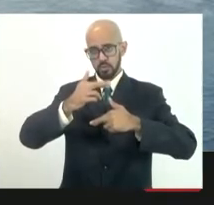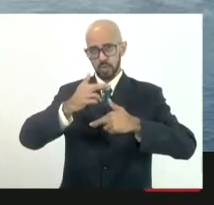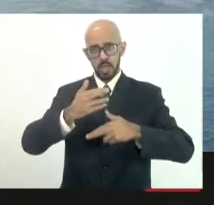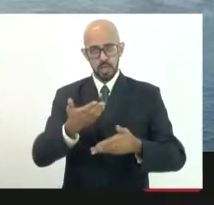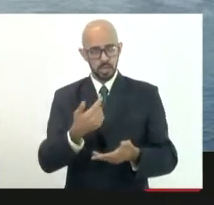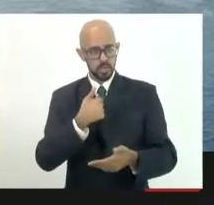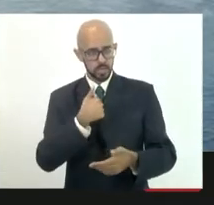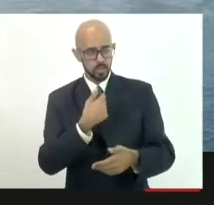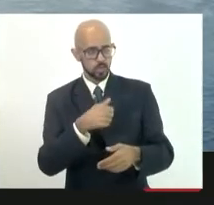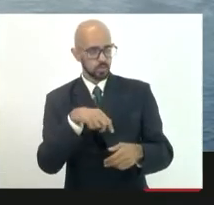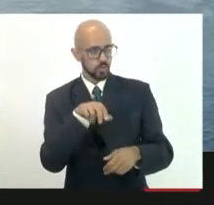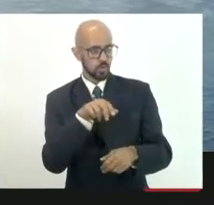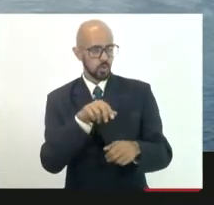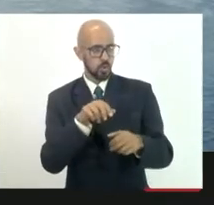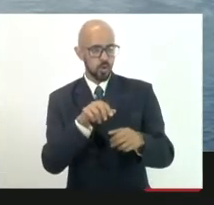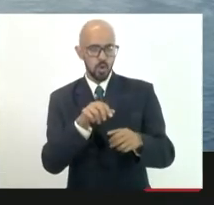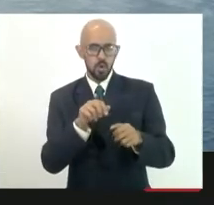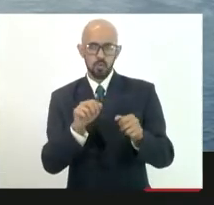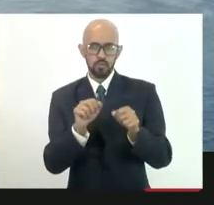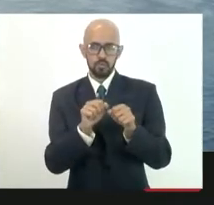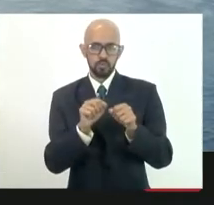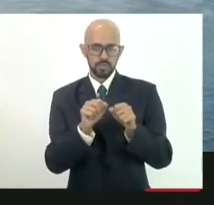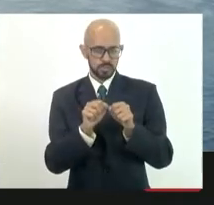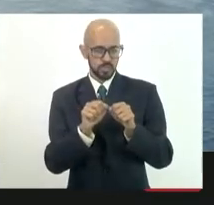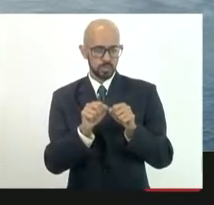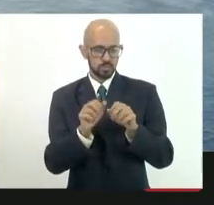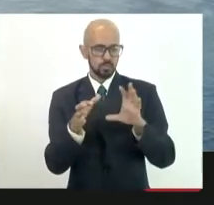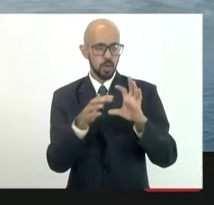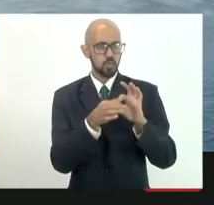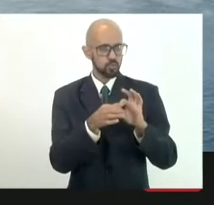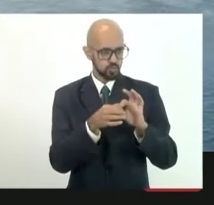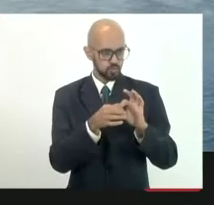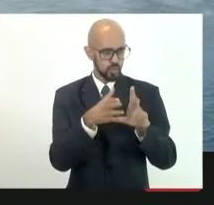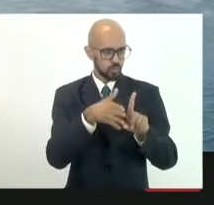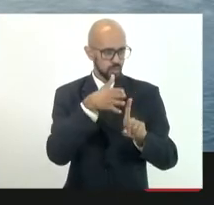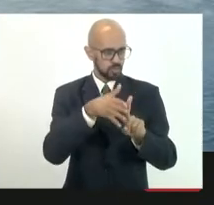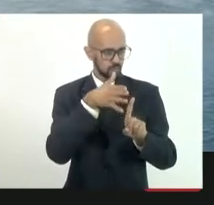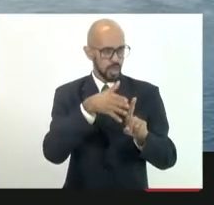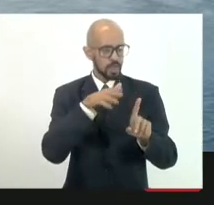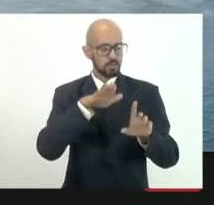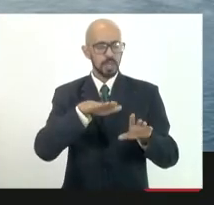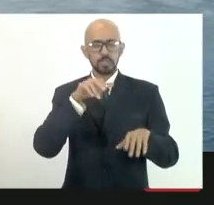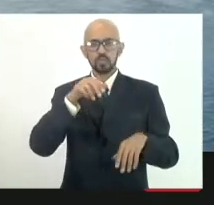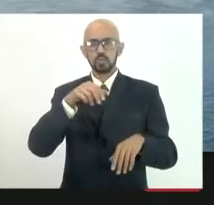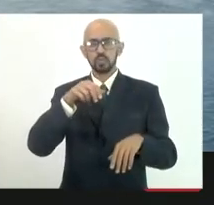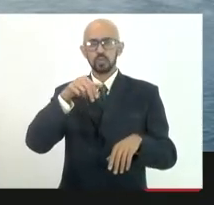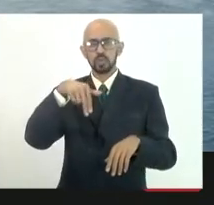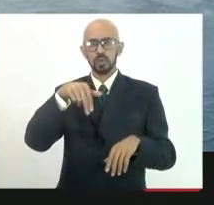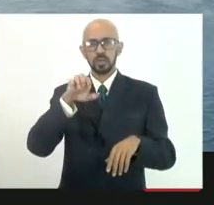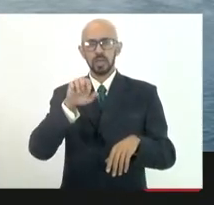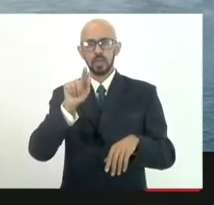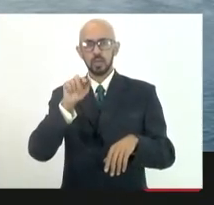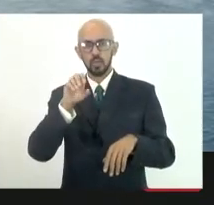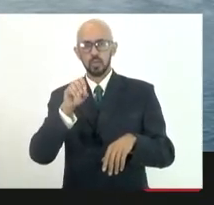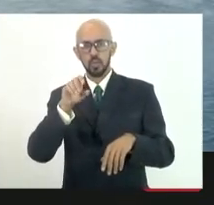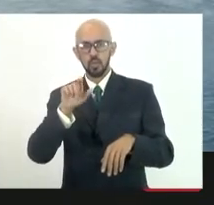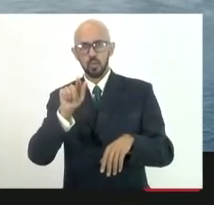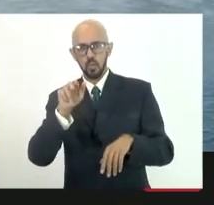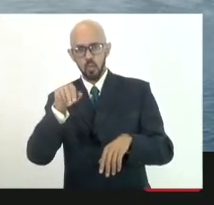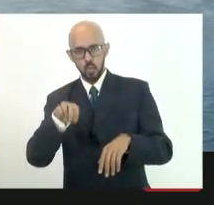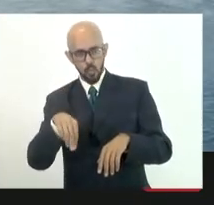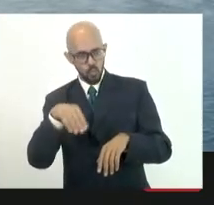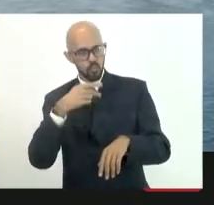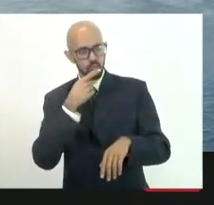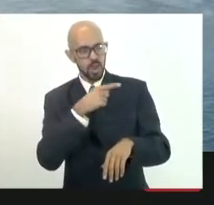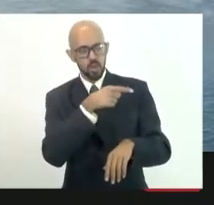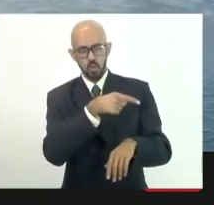mesclado de todos que falaram, usaram a fala, ele traz a questão que nós também já